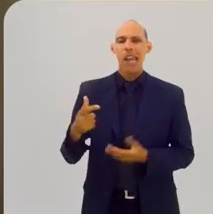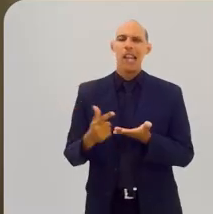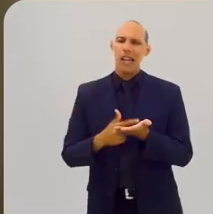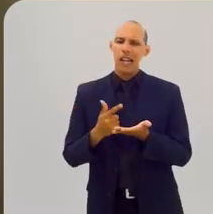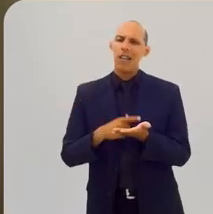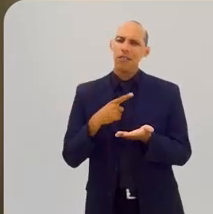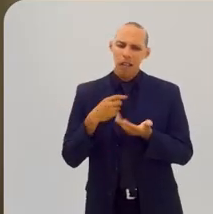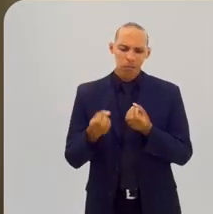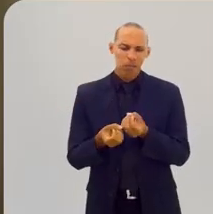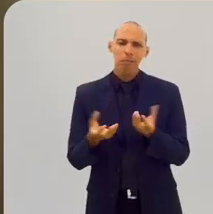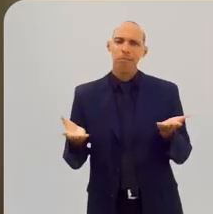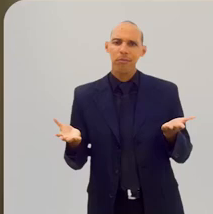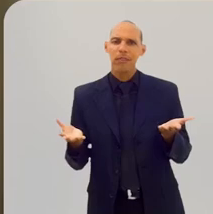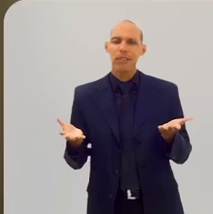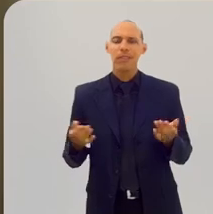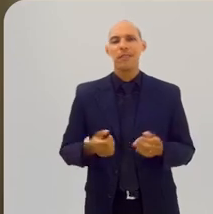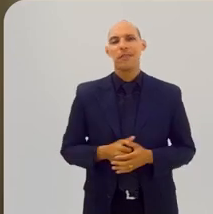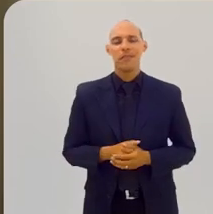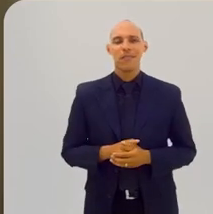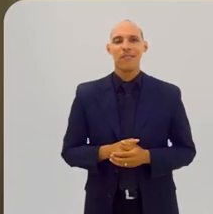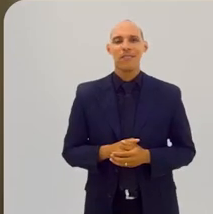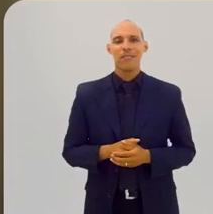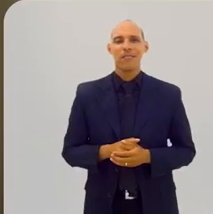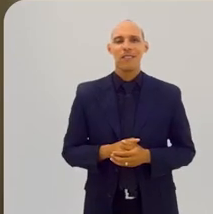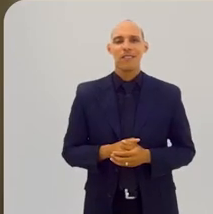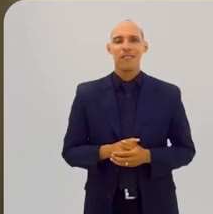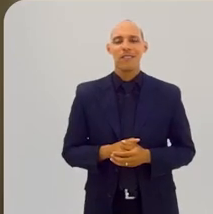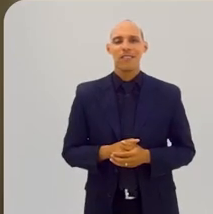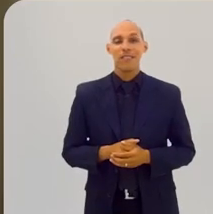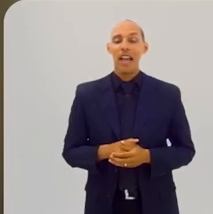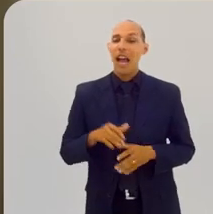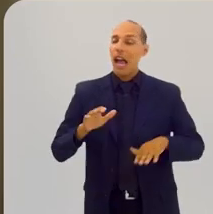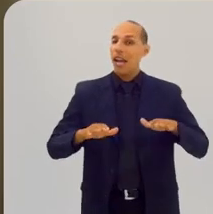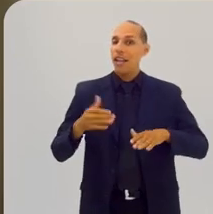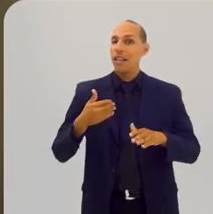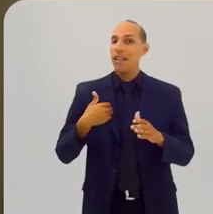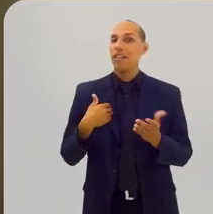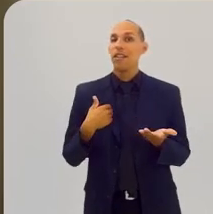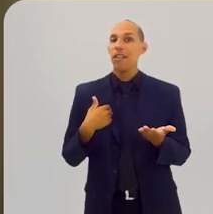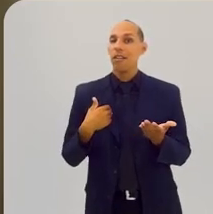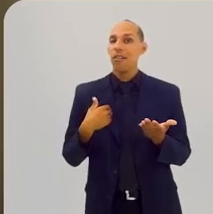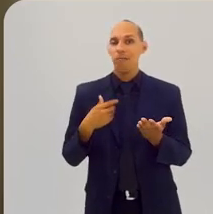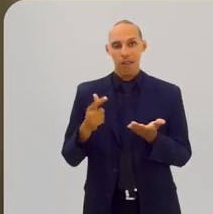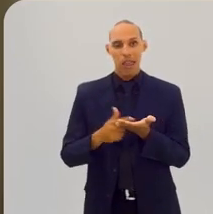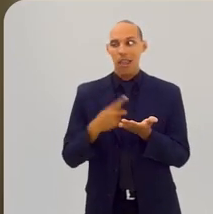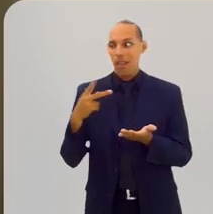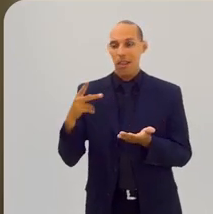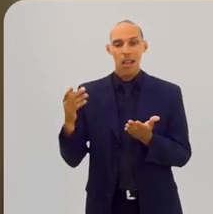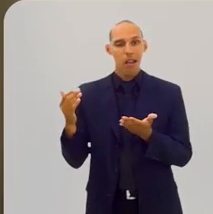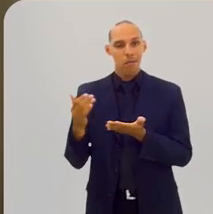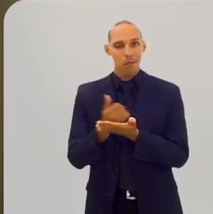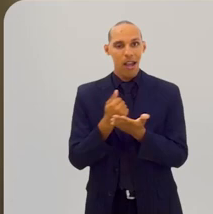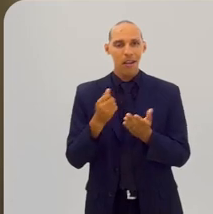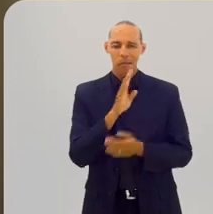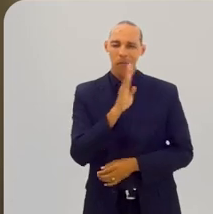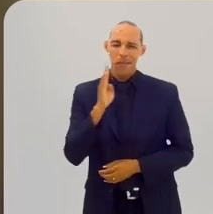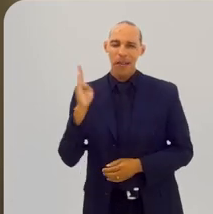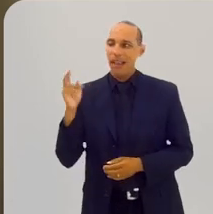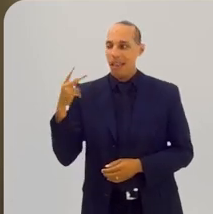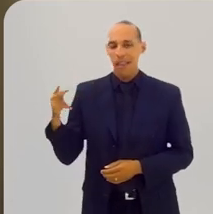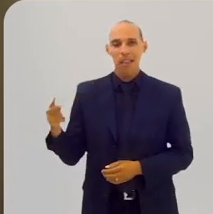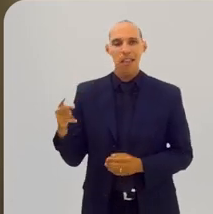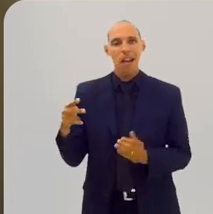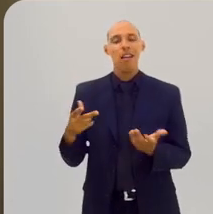em livros publicados é mais um e às vezes eu pegava alguns livros também da